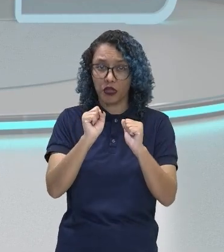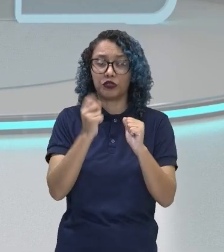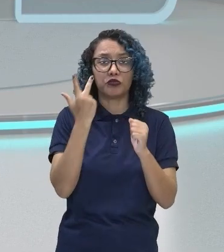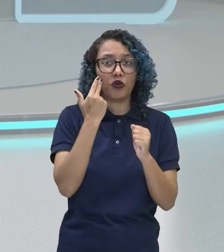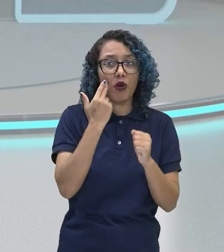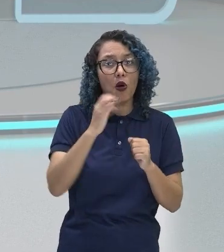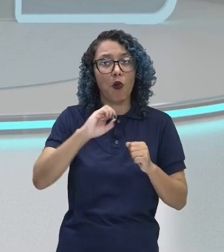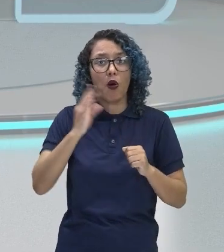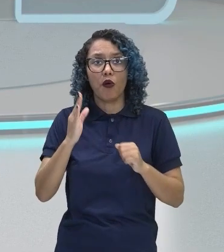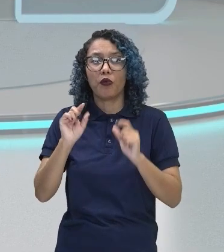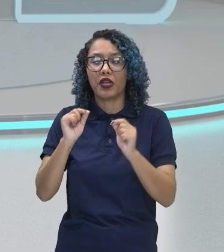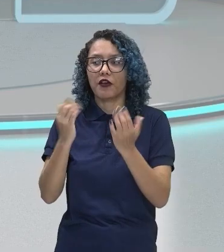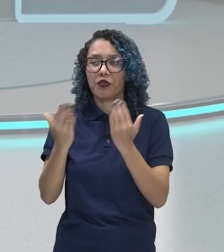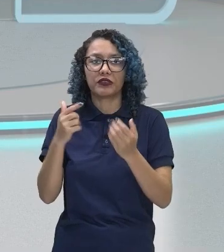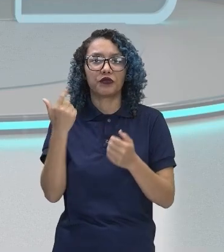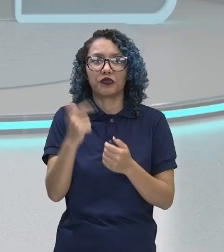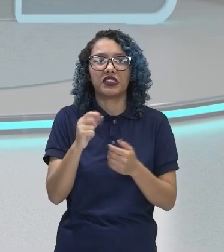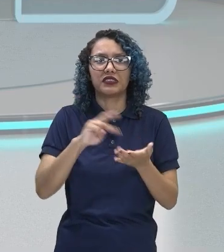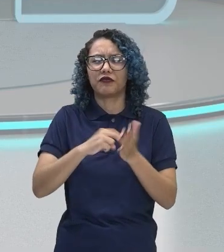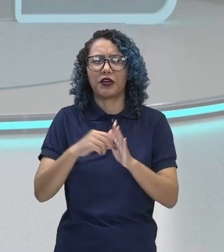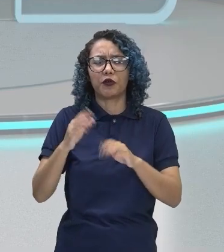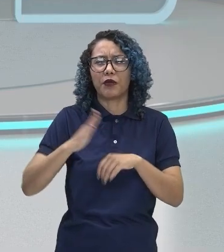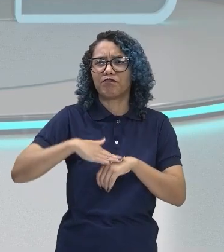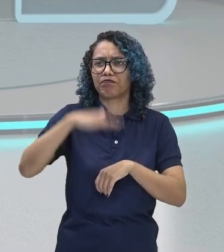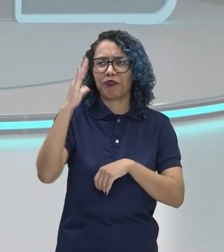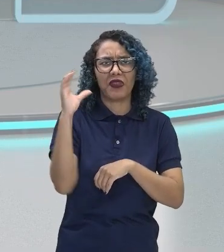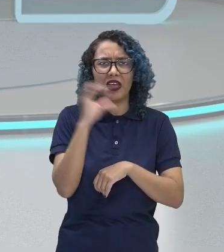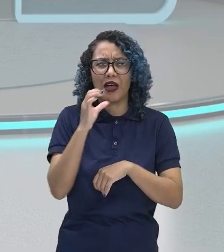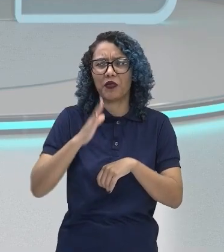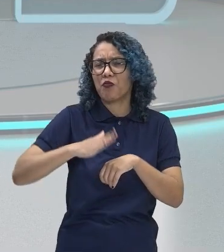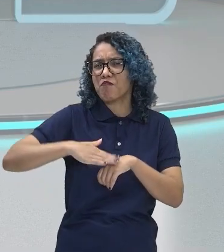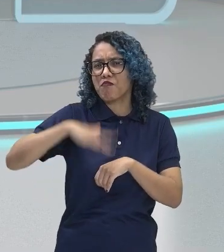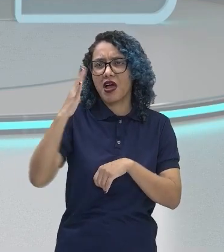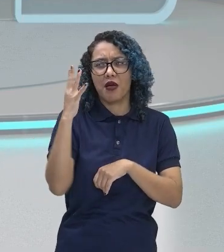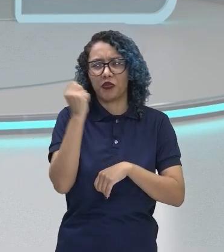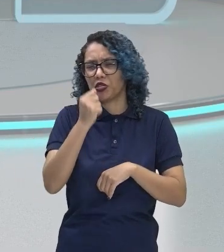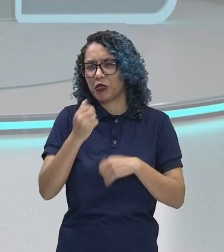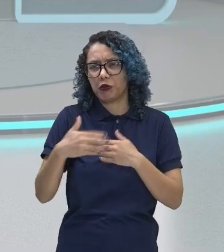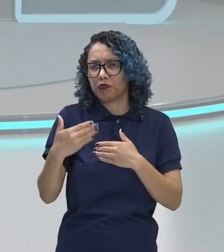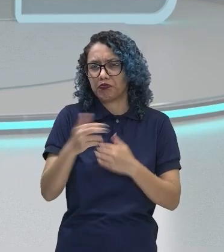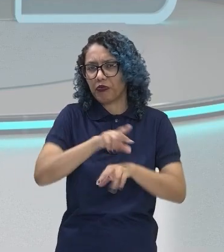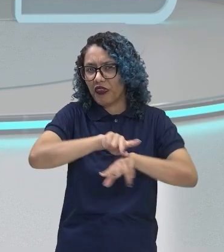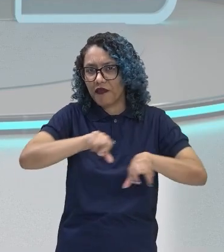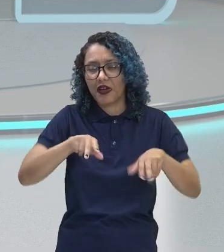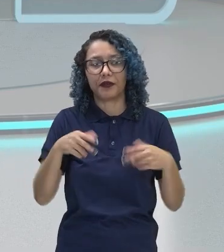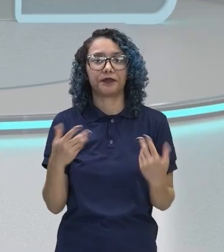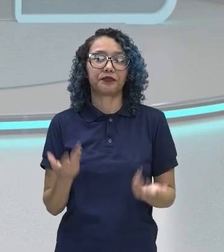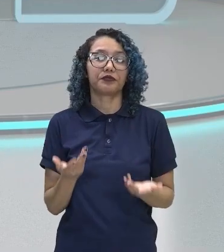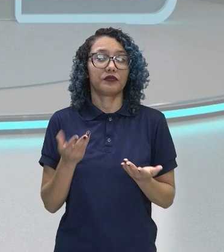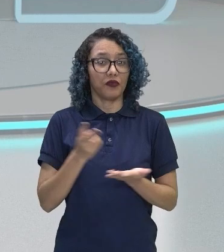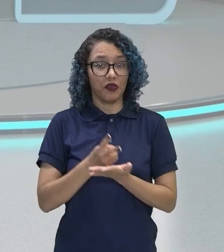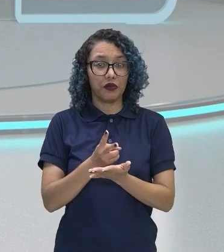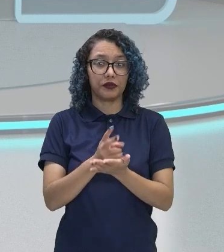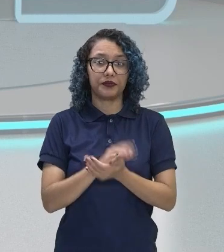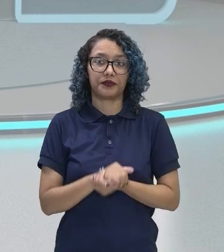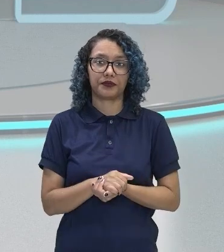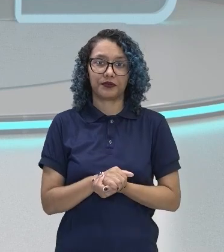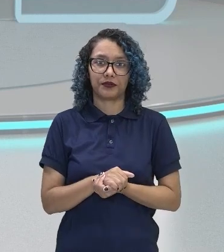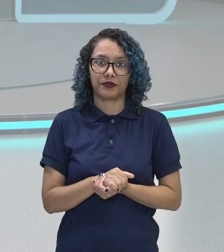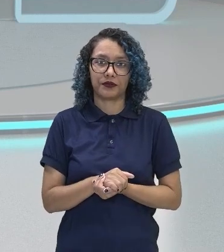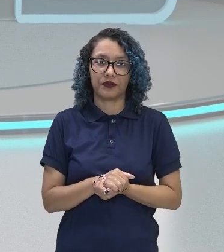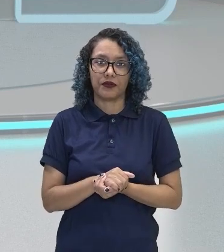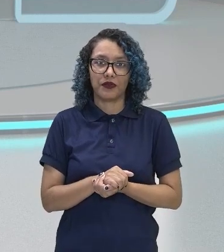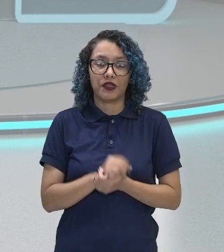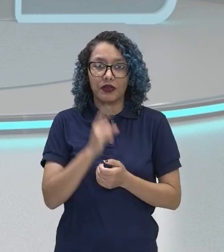o melhor, ele é o mais rápido, ele é o mais bonito e assim por diante. Vamos iniciar falando disso aqui, olha só, essa informação que